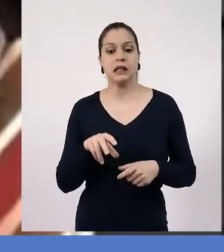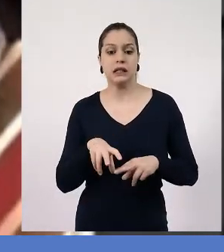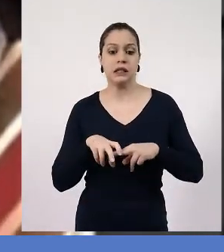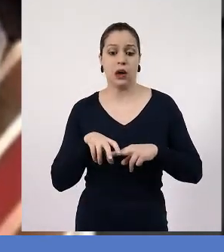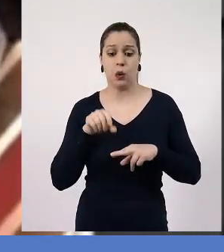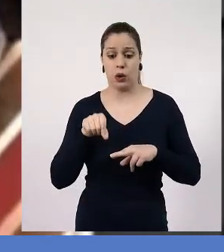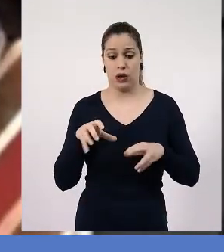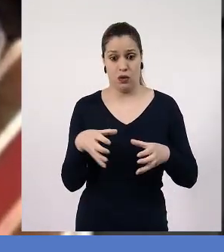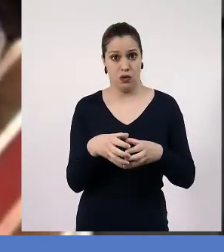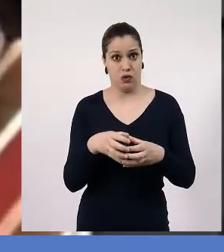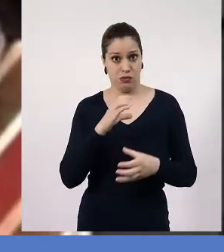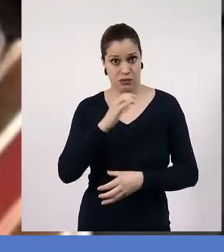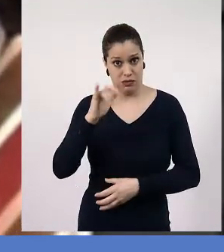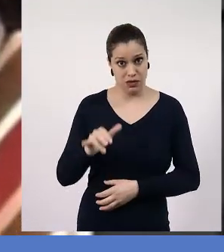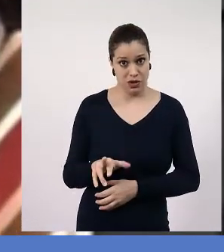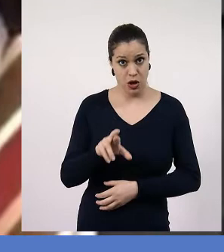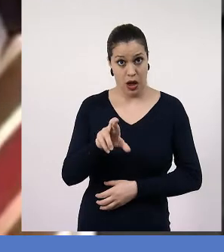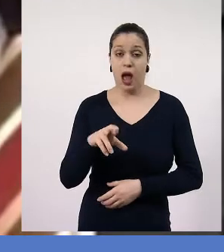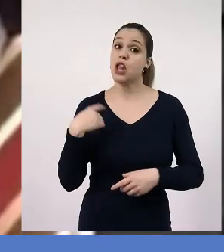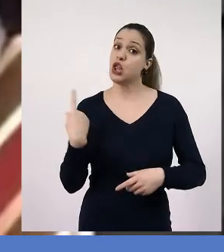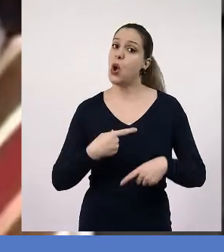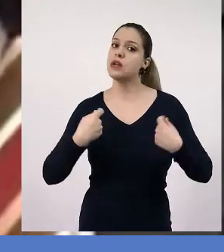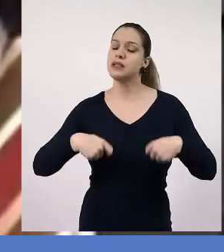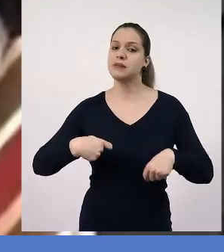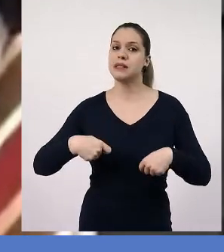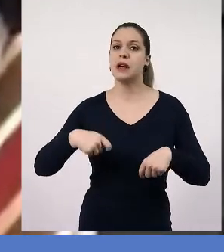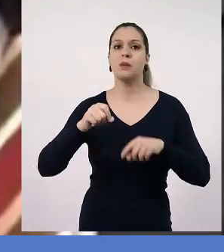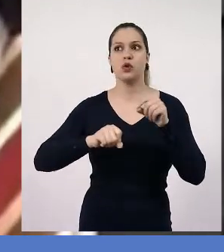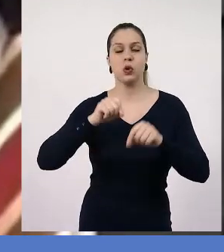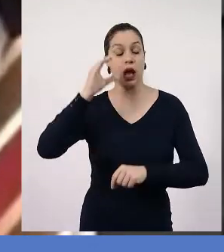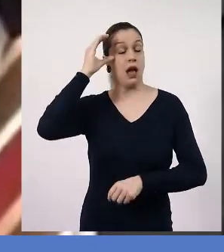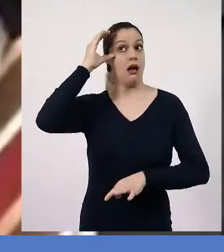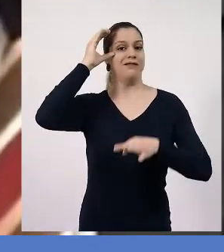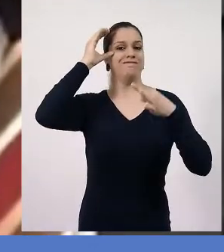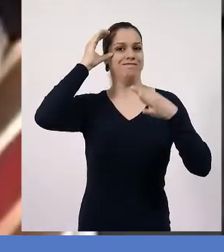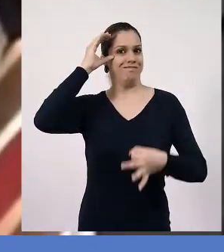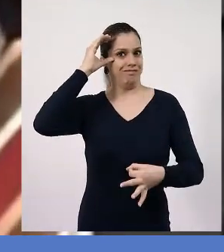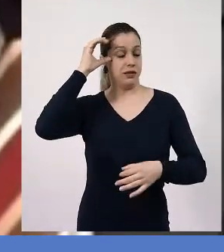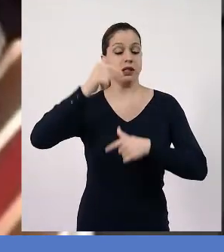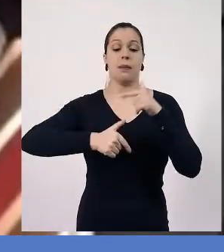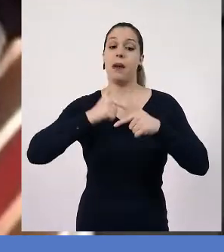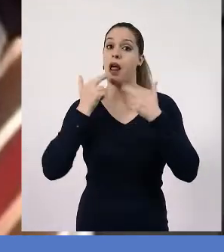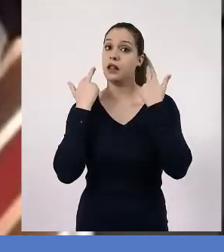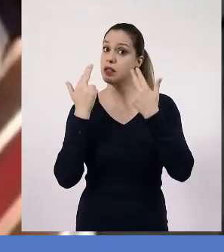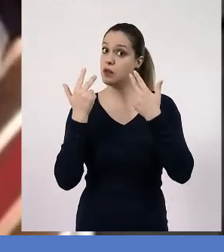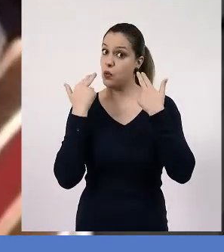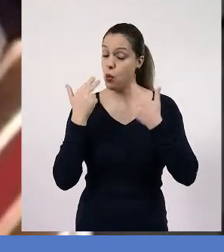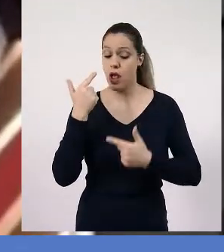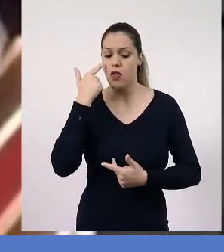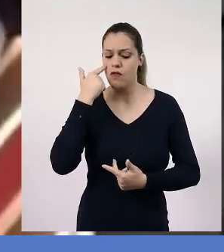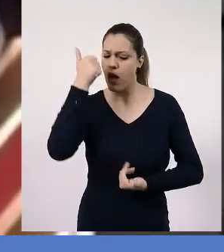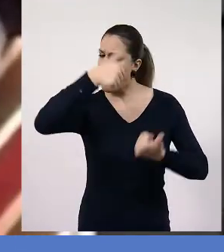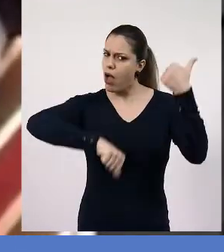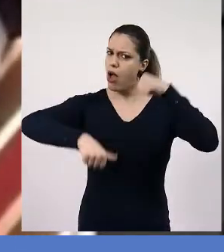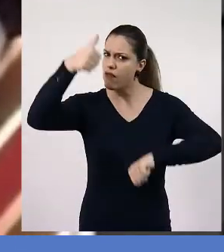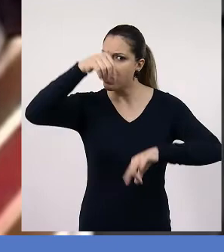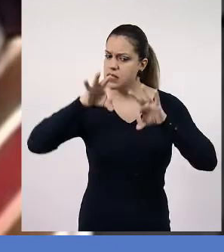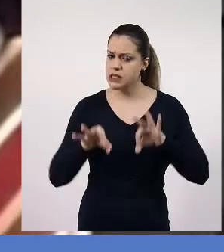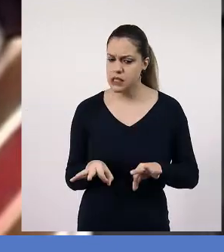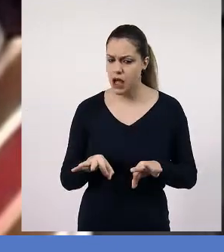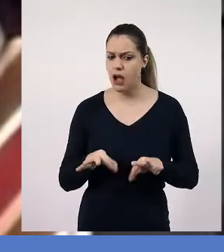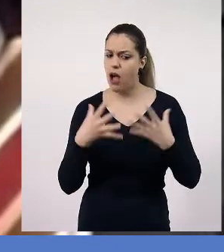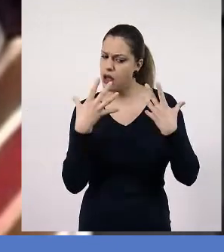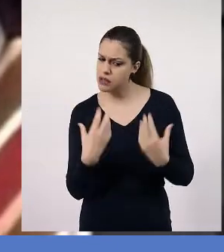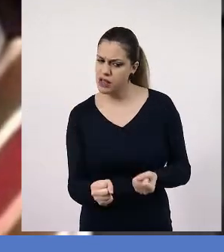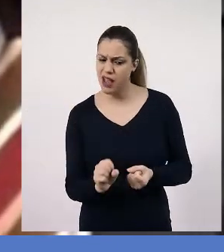Comissão de Constituição e Justiça, a gente tem tido essa serenidade de poder trabalhar com muita tranquilidade na aprovação ou na